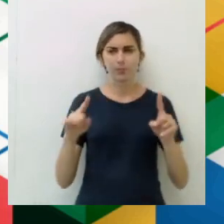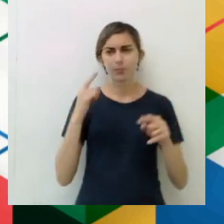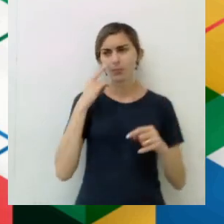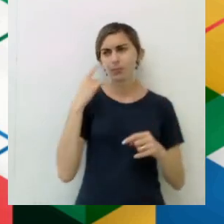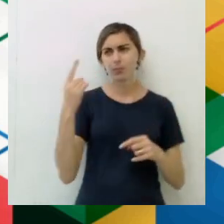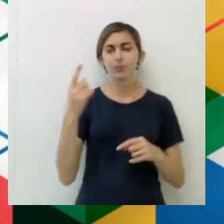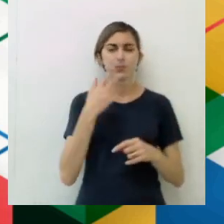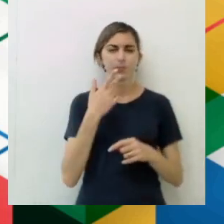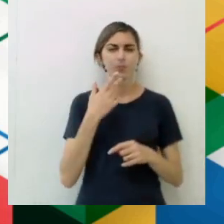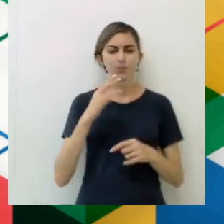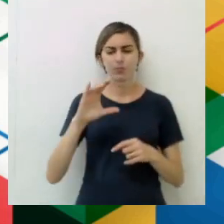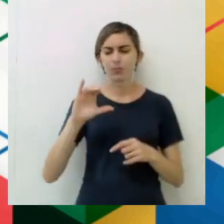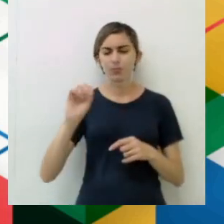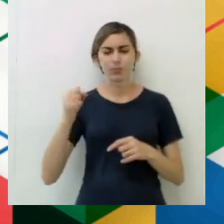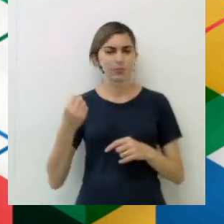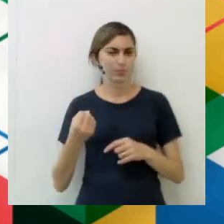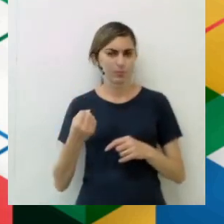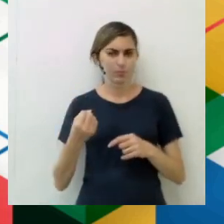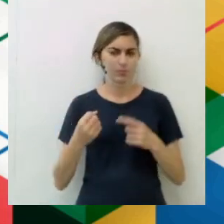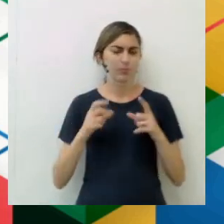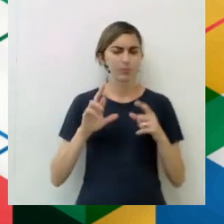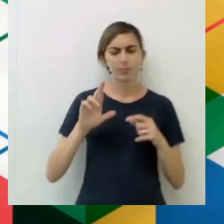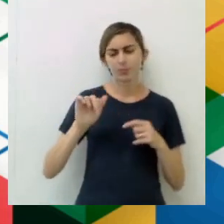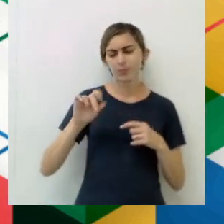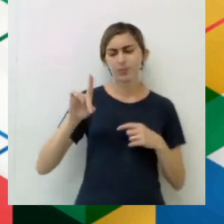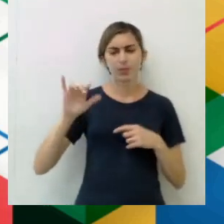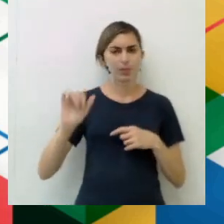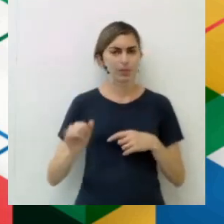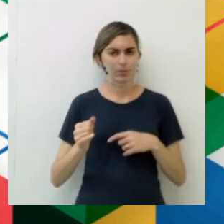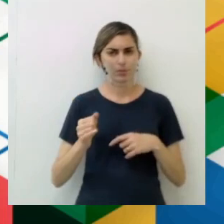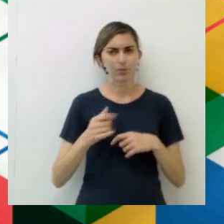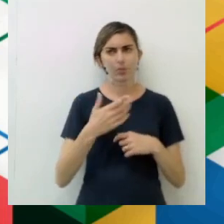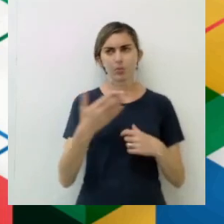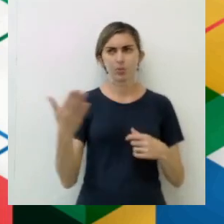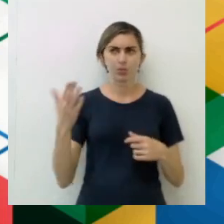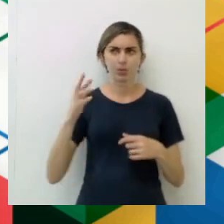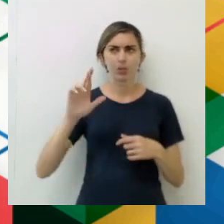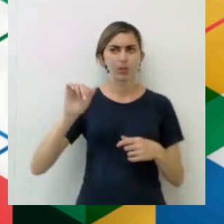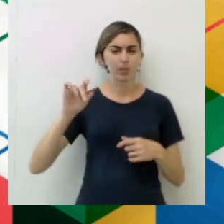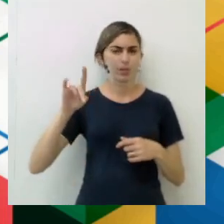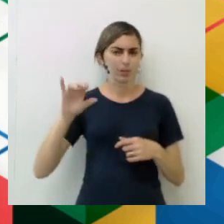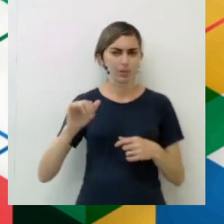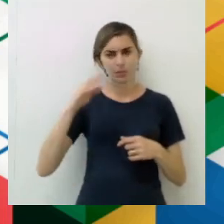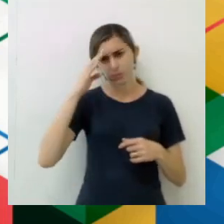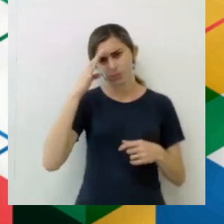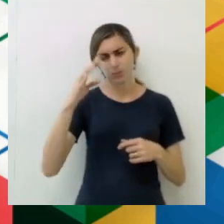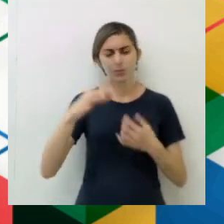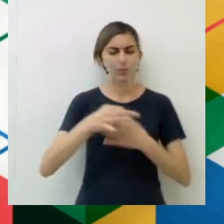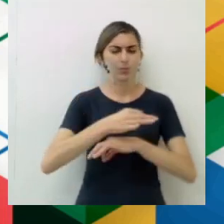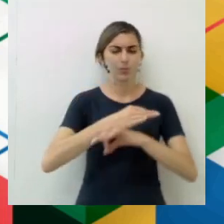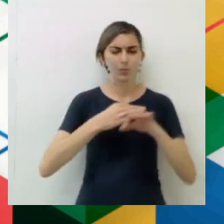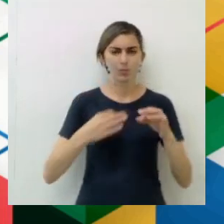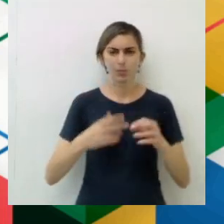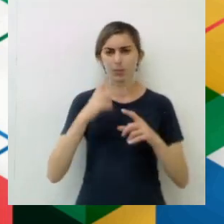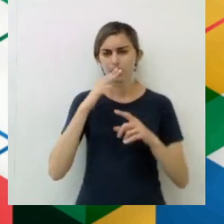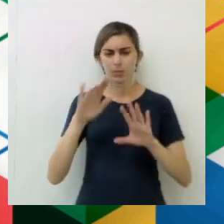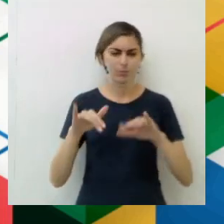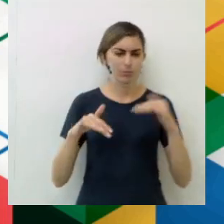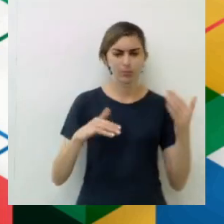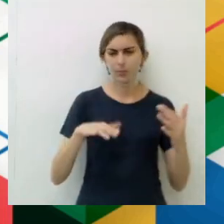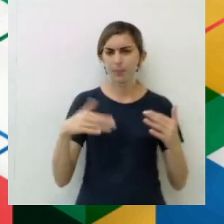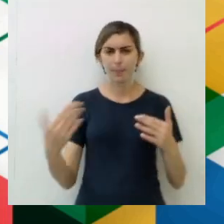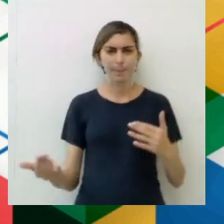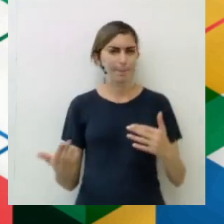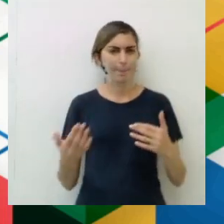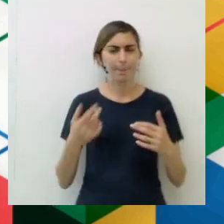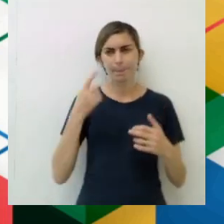que diz o cis. Esses radicais, para ser chamado de cis, os radicais principais da molécula ficam do mesmo lado.